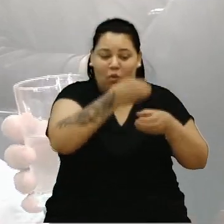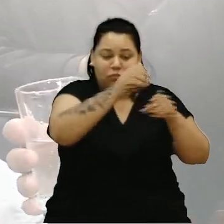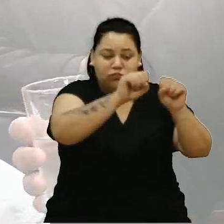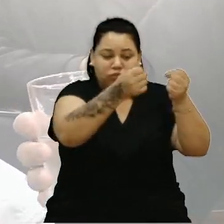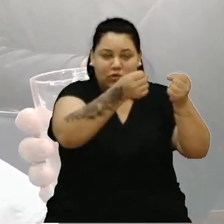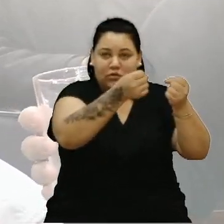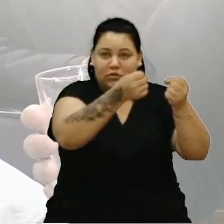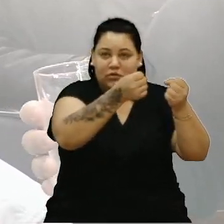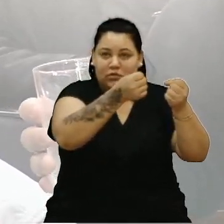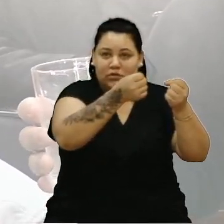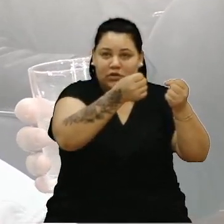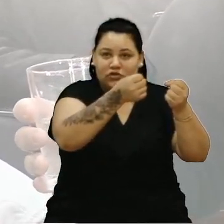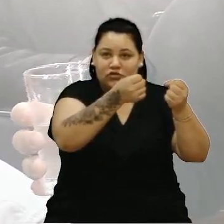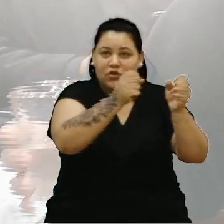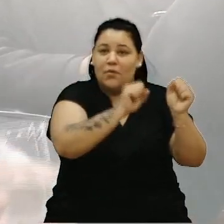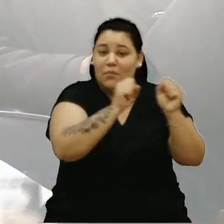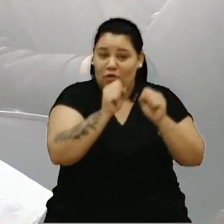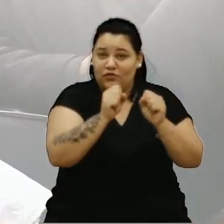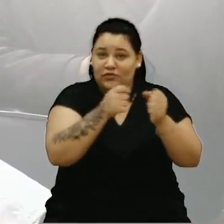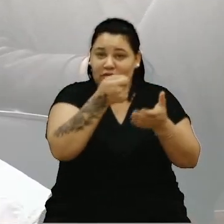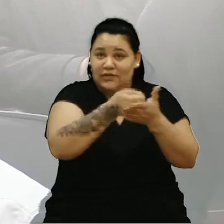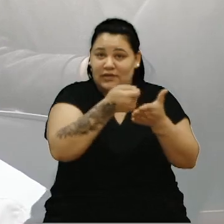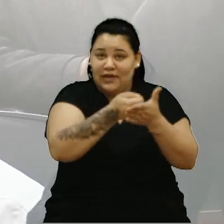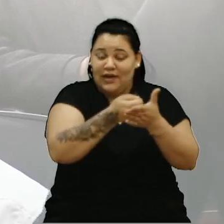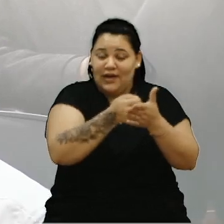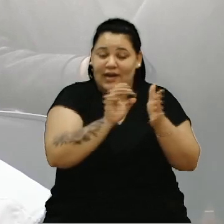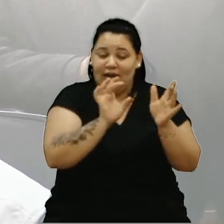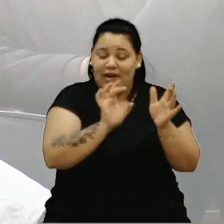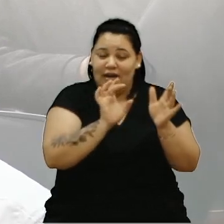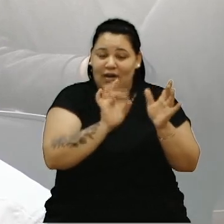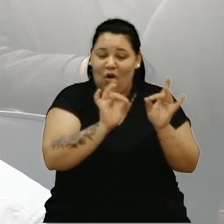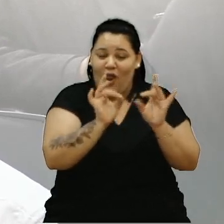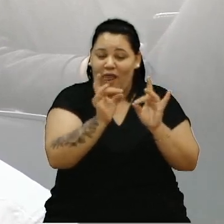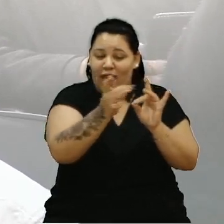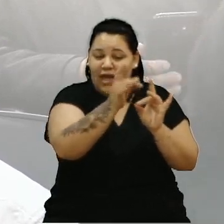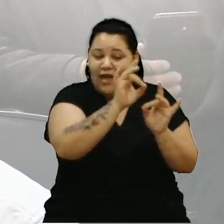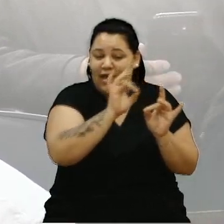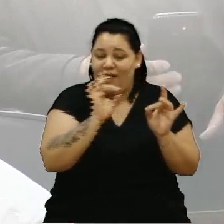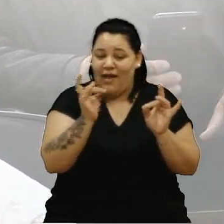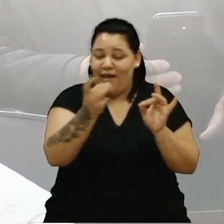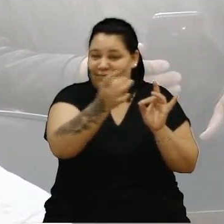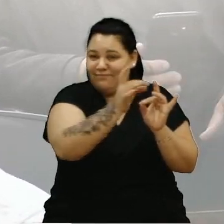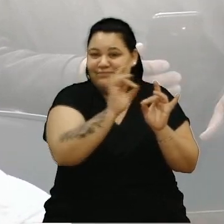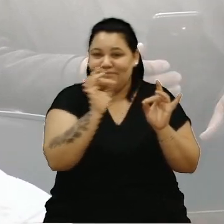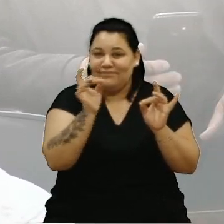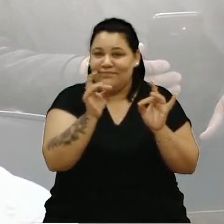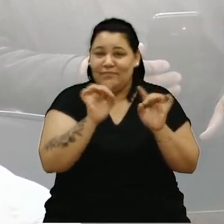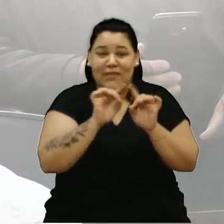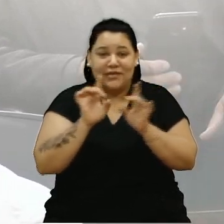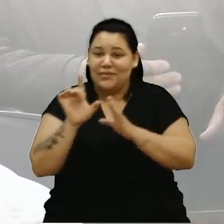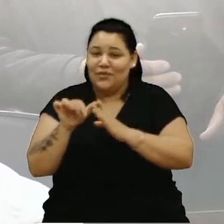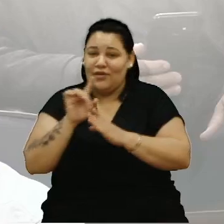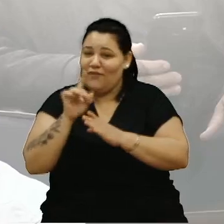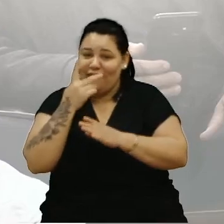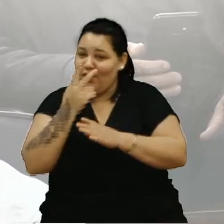pode até tentar colar ele. Mas depois de quebrado uma vez, não se cola mais do mesmo jeito que a gente